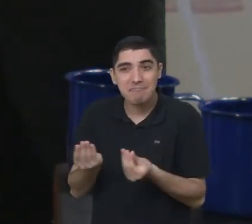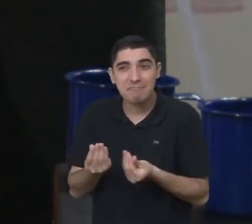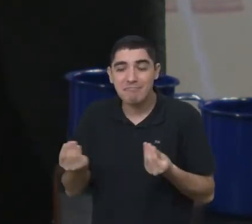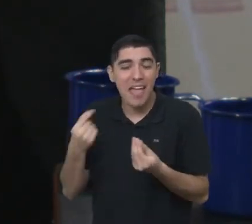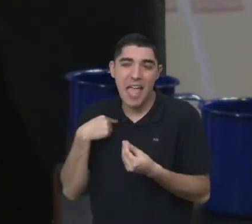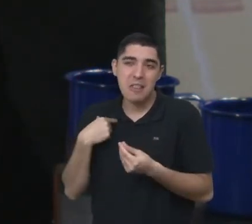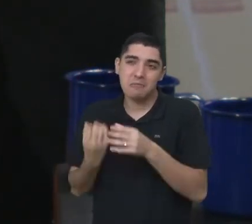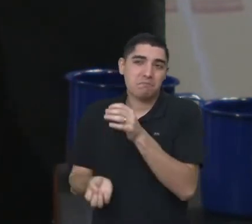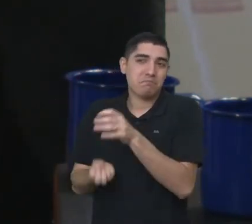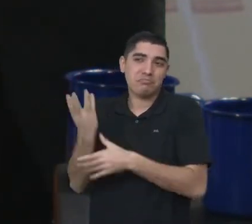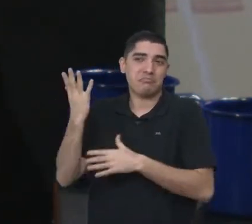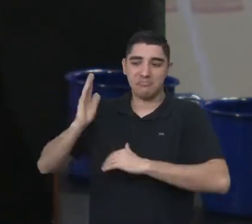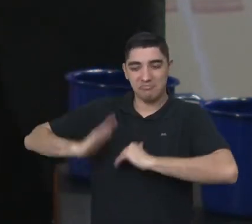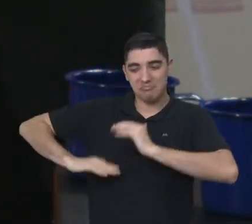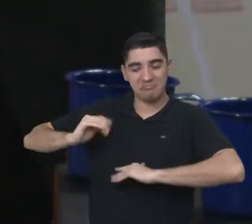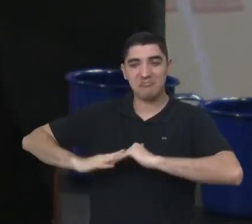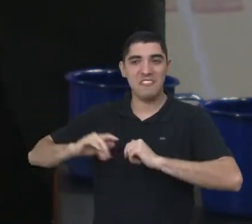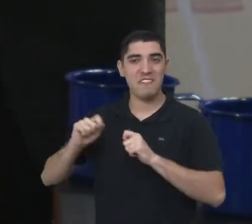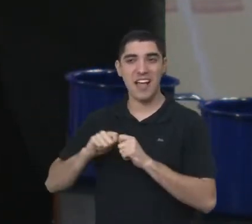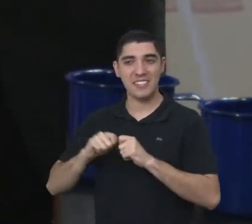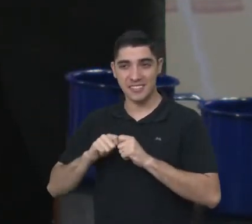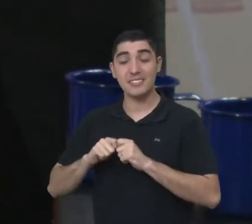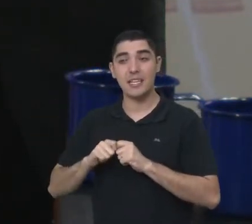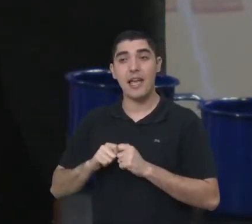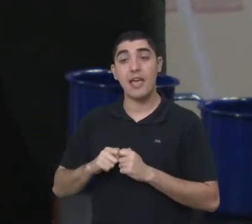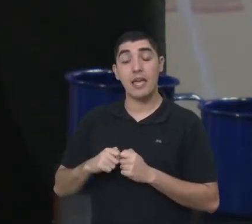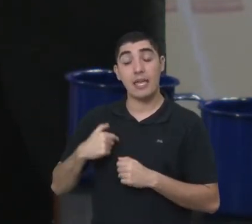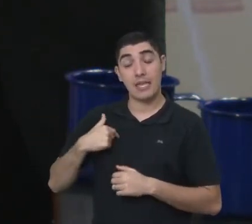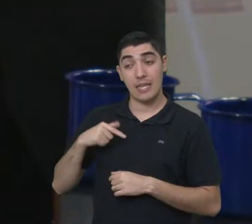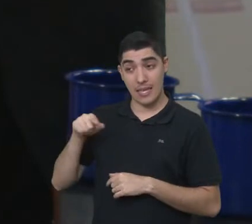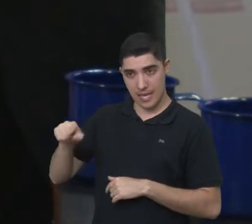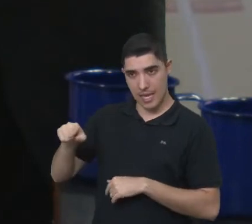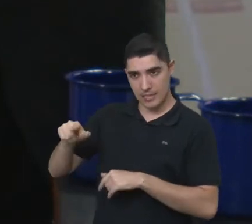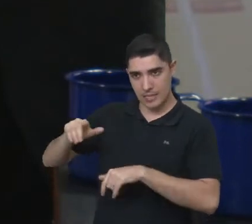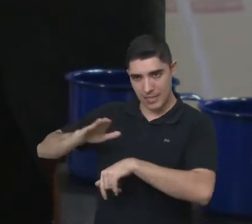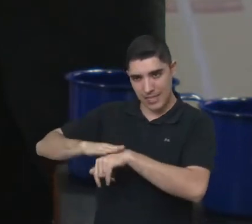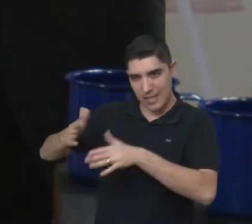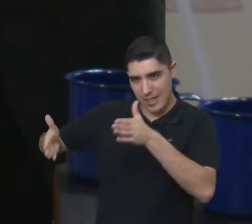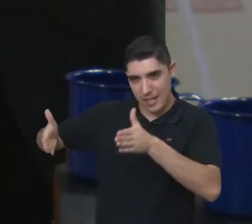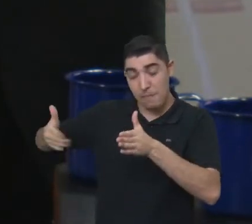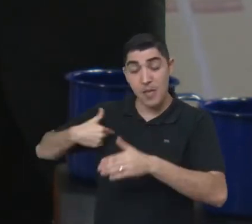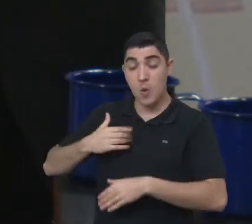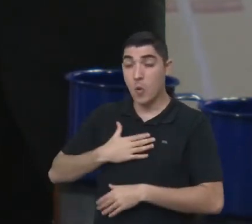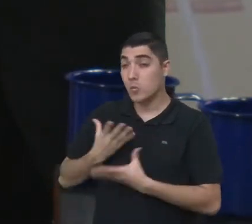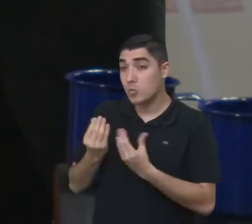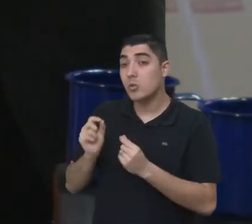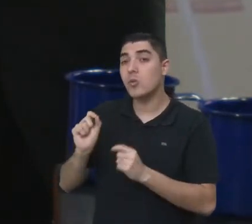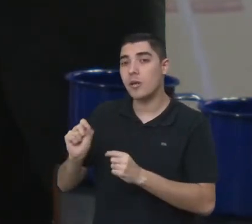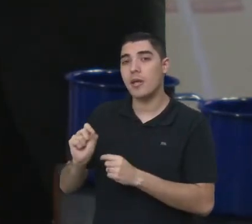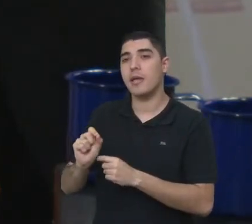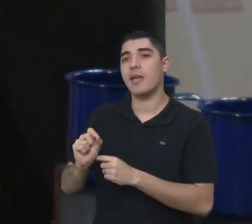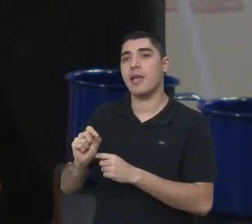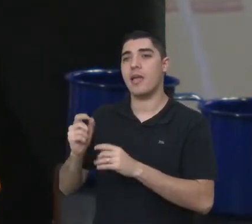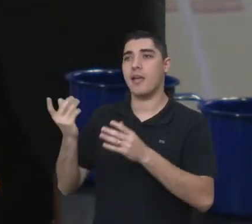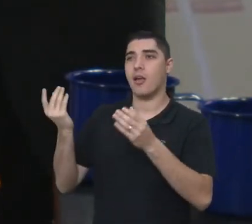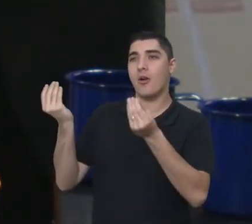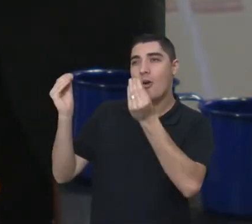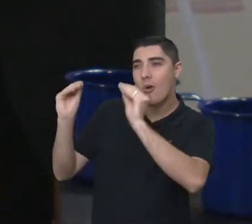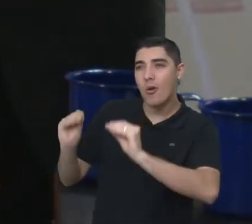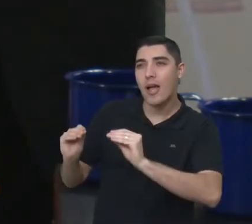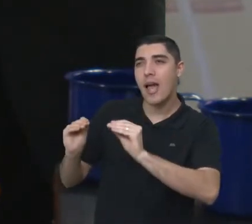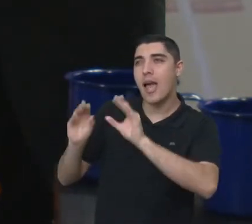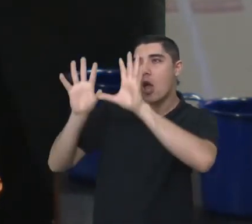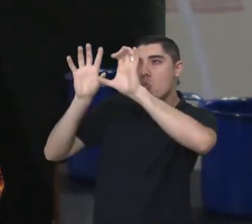essa composição. Eu estava curtindo muito nessa fase que eu estava desenhando, curto bastante botar nuvens,